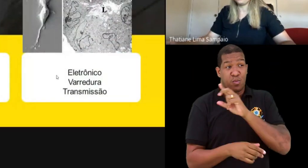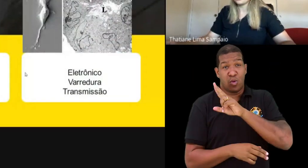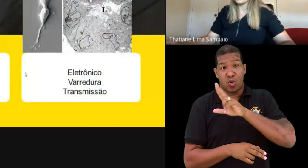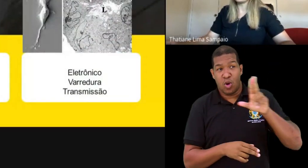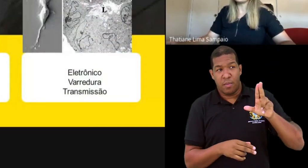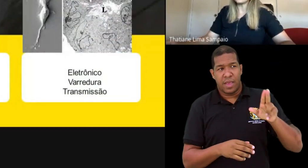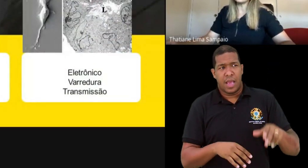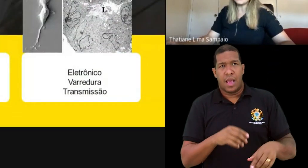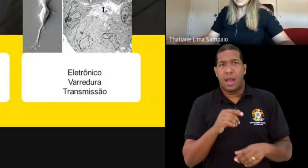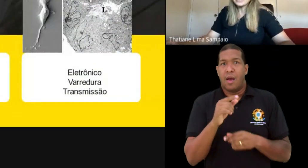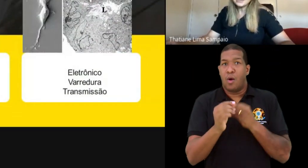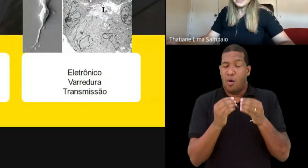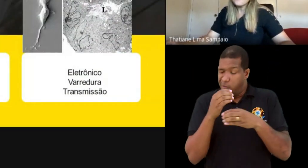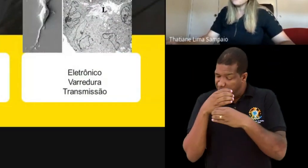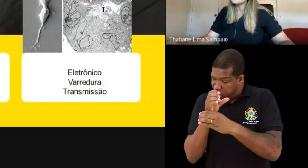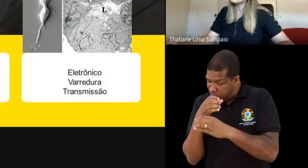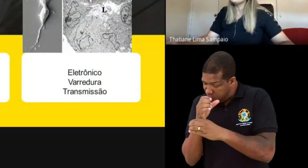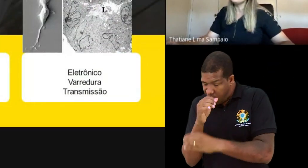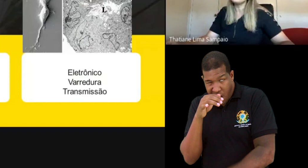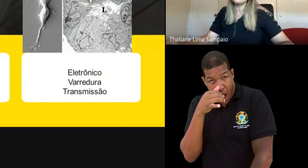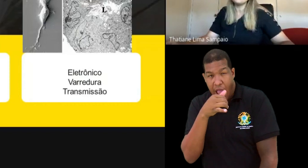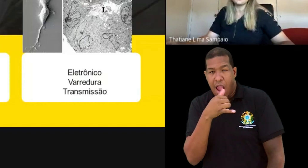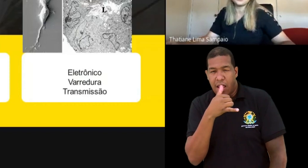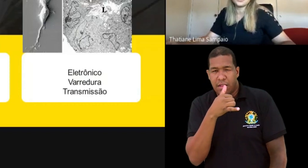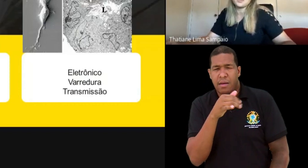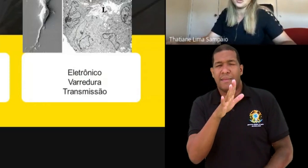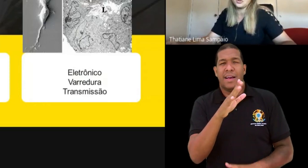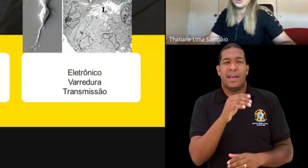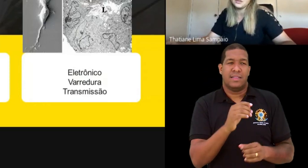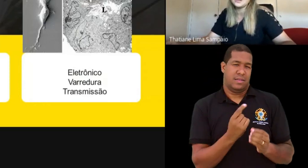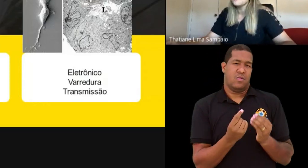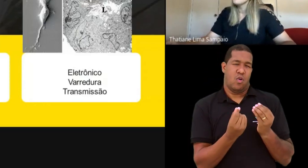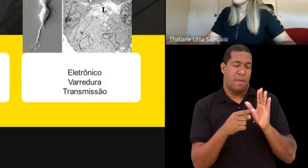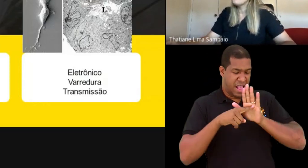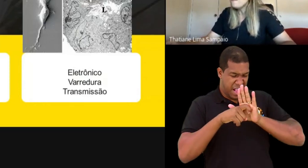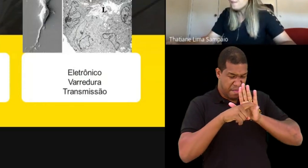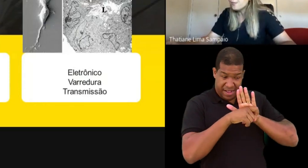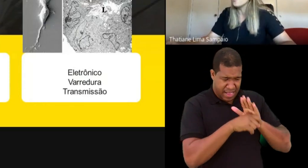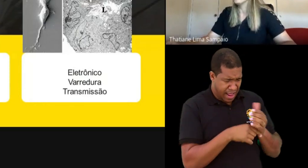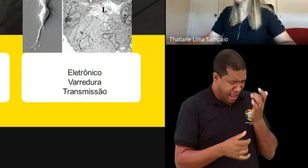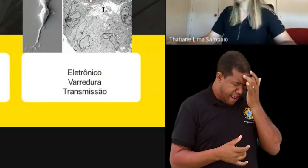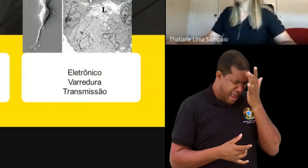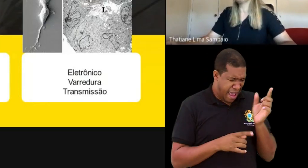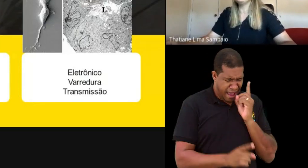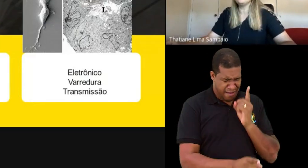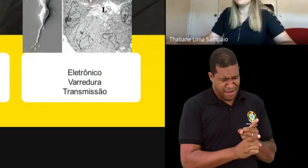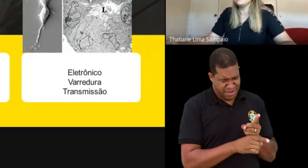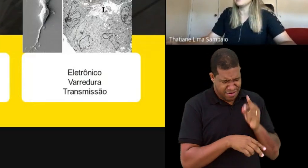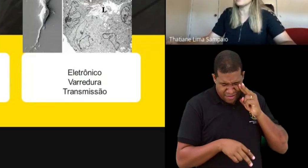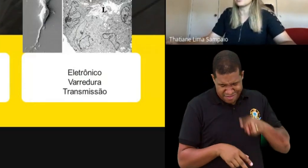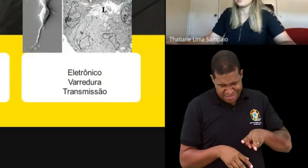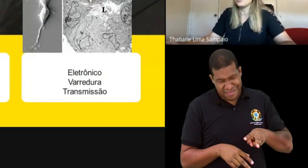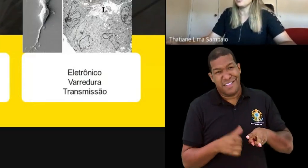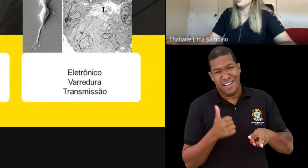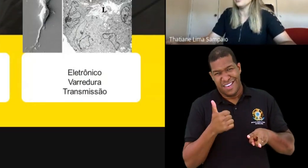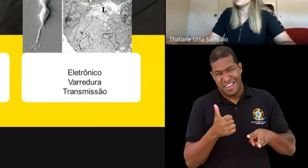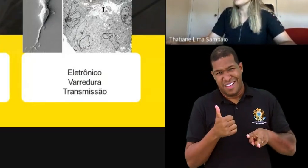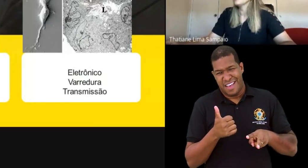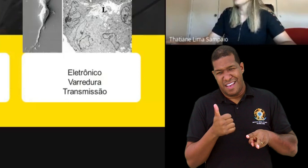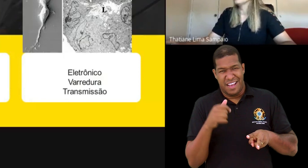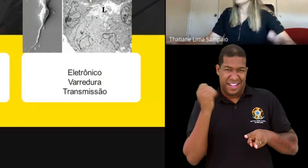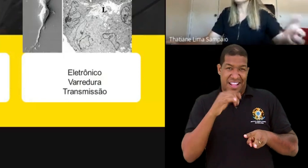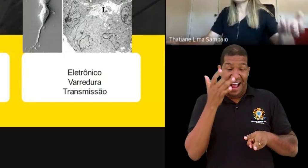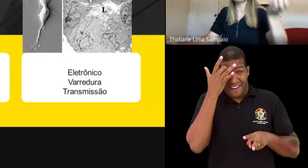eletrônico. Agora, bactéria é facinho de ver no microscópio de luz. Fungo é facinho de ver em microscópio de